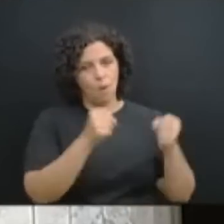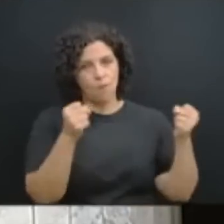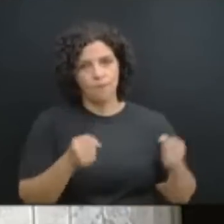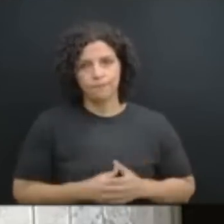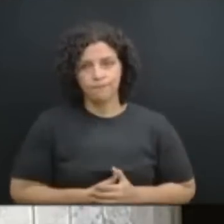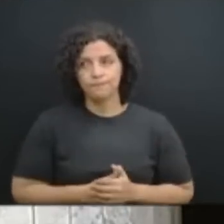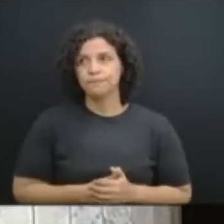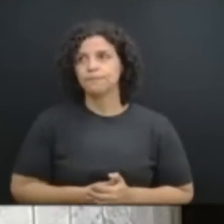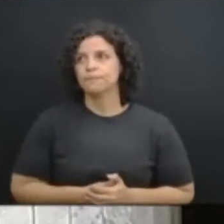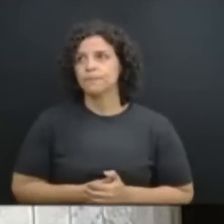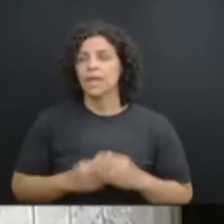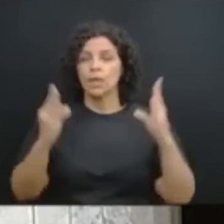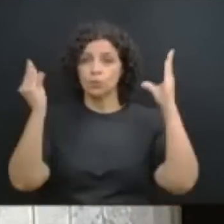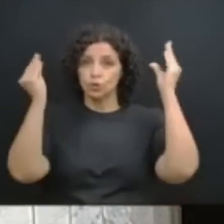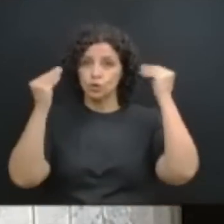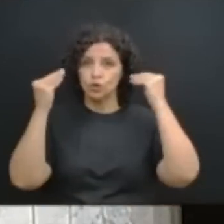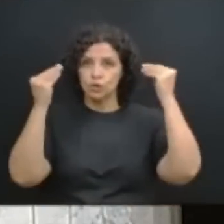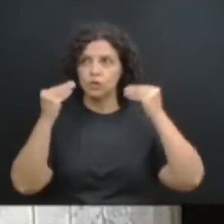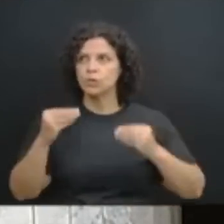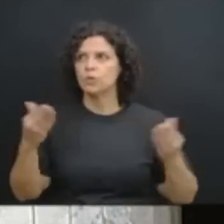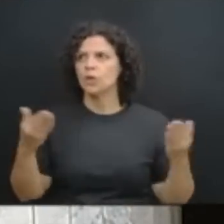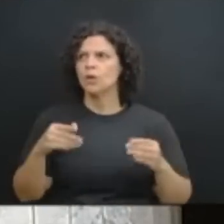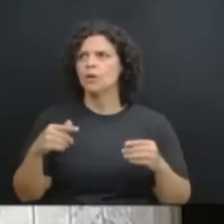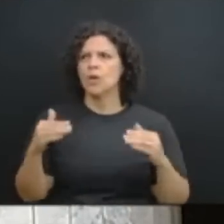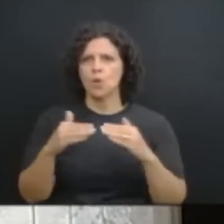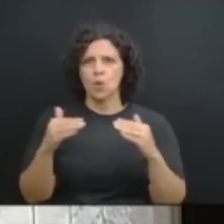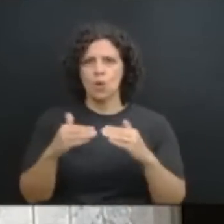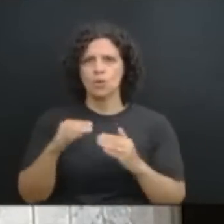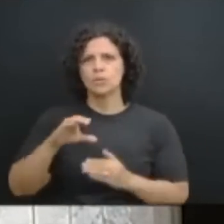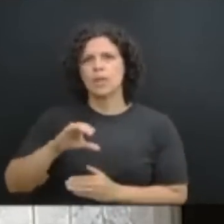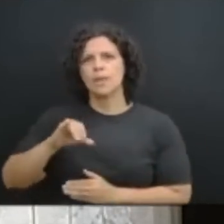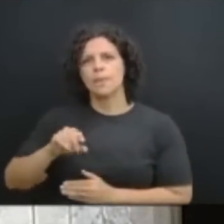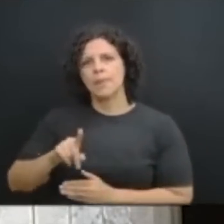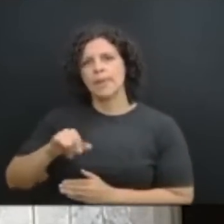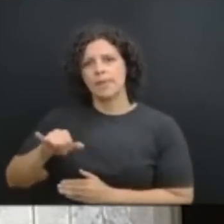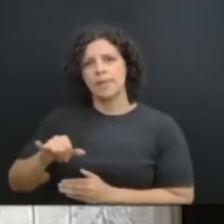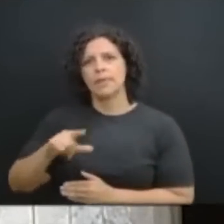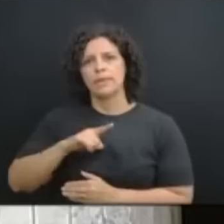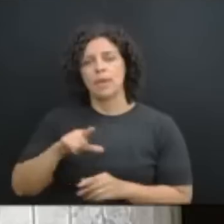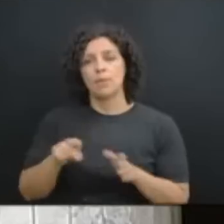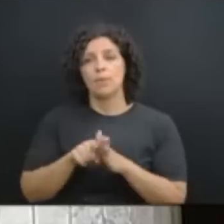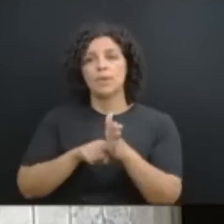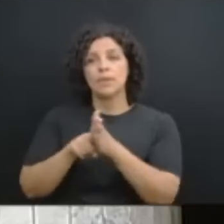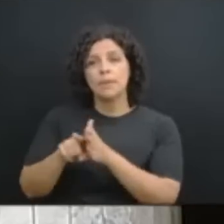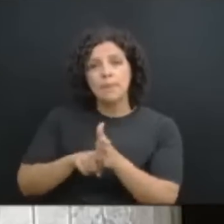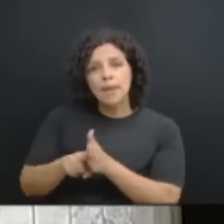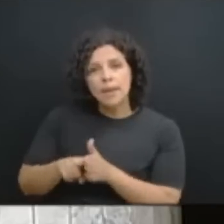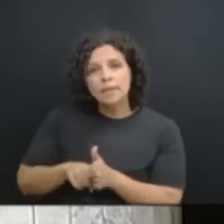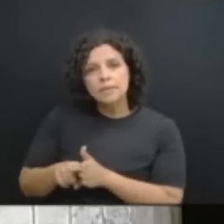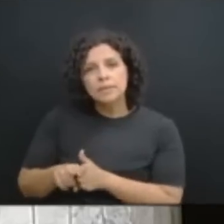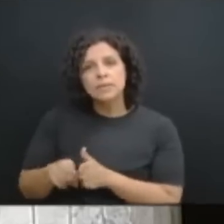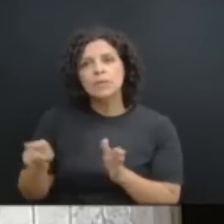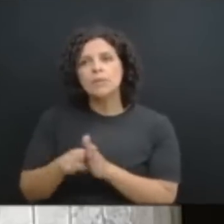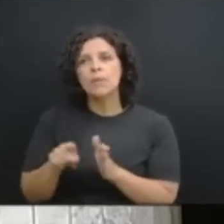E, Tito Barrichello, eu sou a favor de uma CPI. A CPI que investigue a